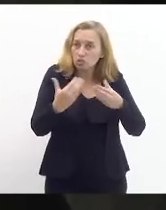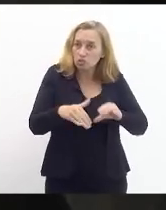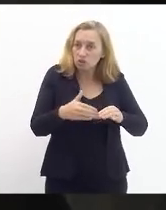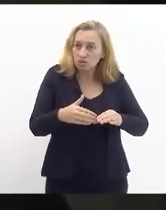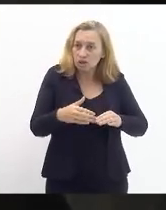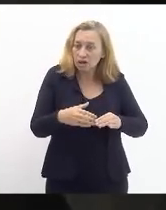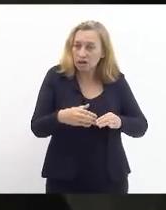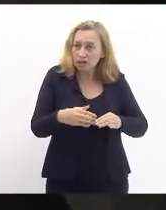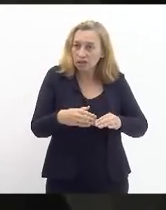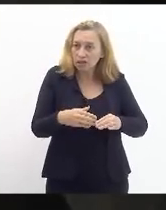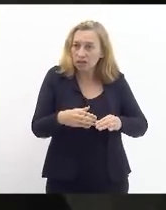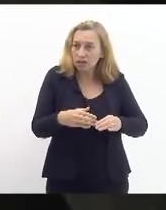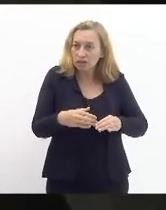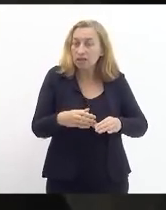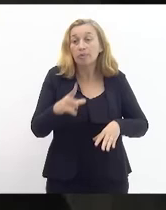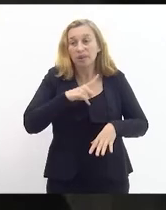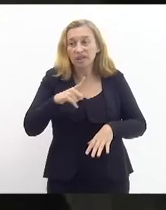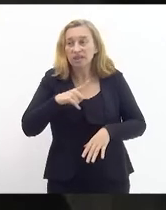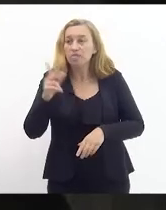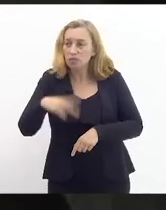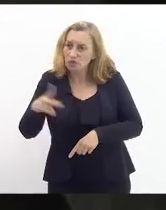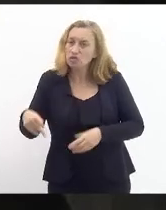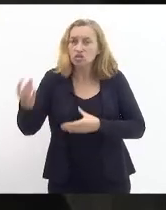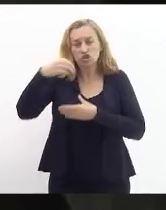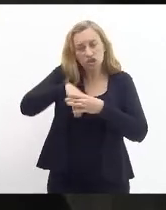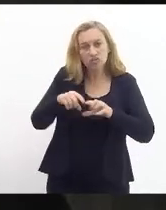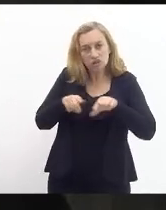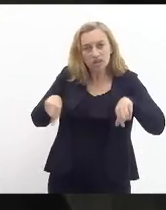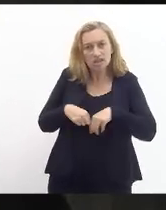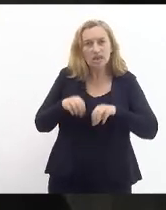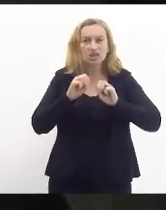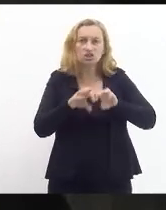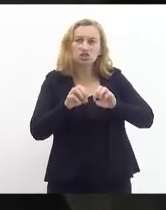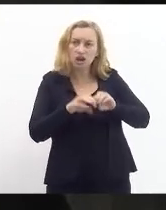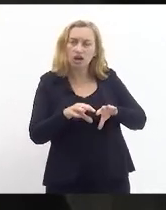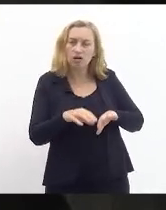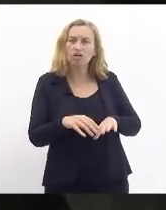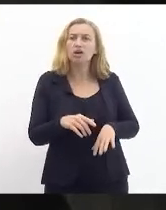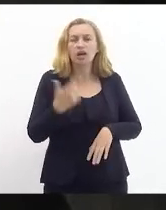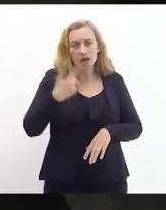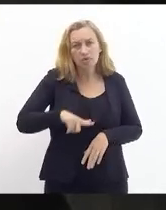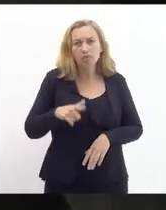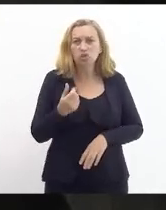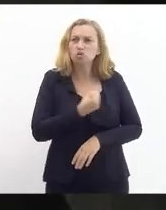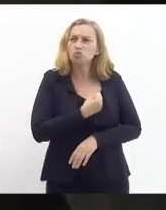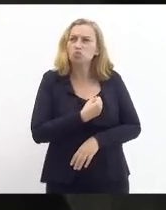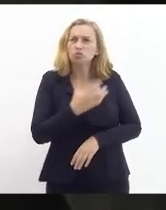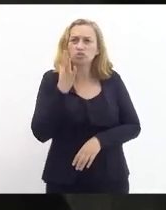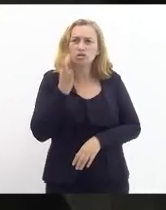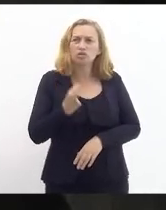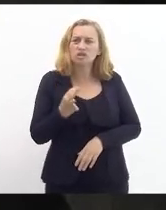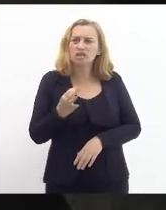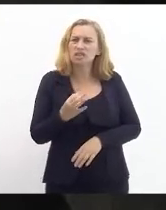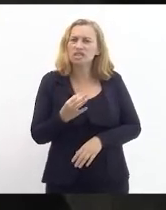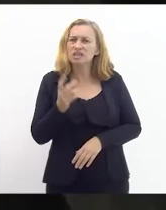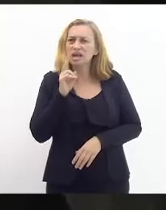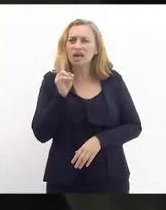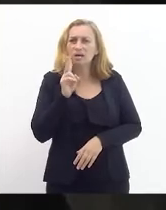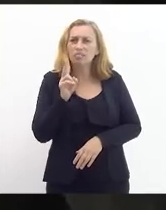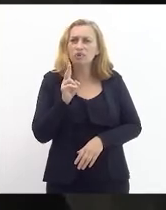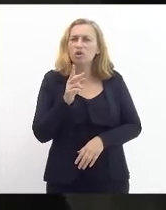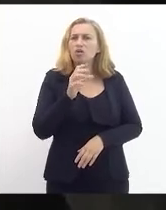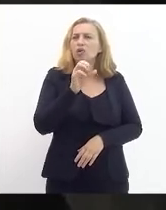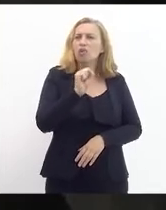essa carência de quase 8 mil professores quase 9 mil professores Eu repito aqui o número não sei se Serra número agora